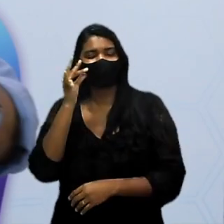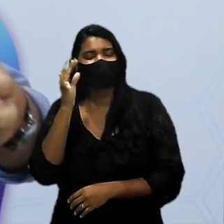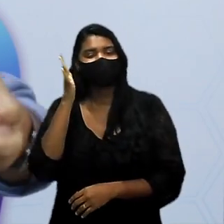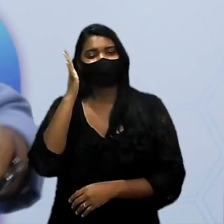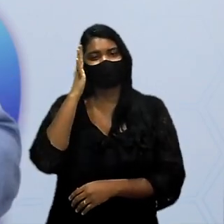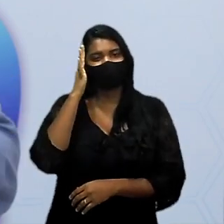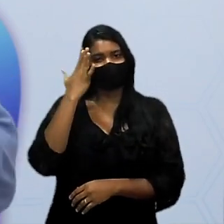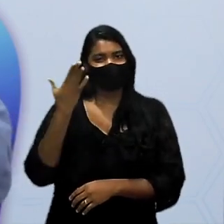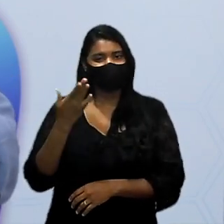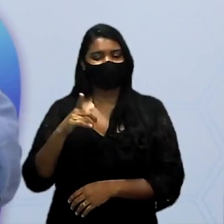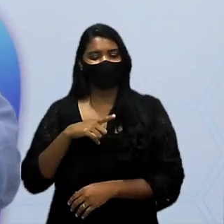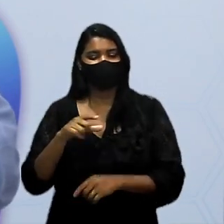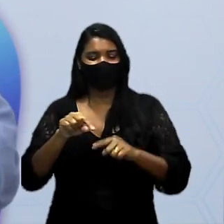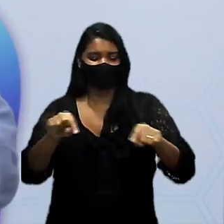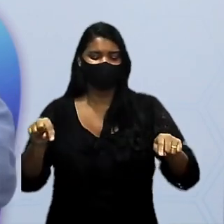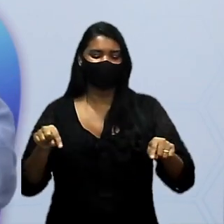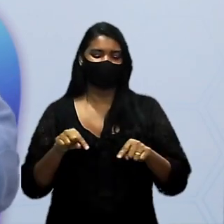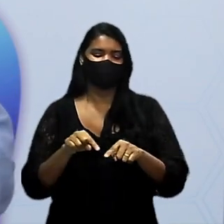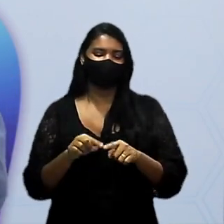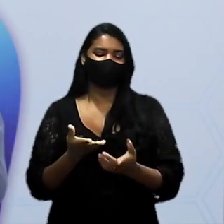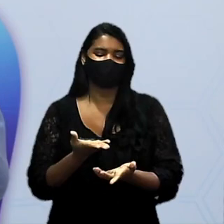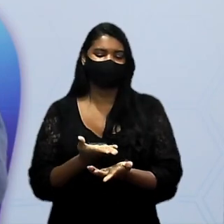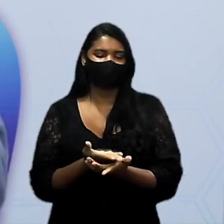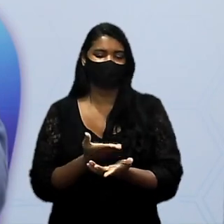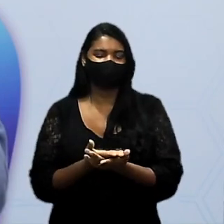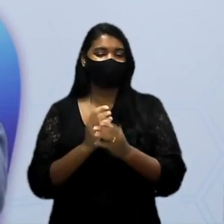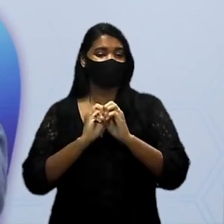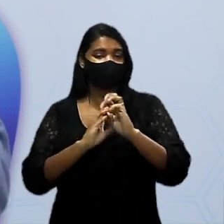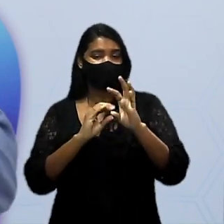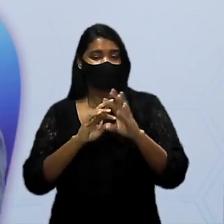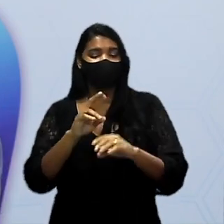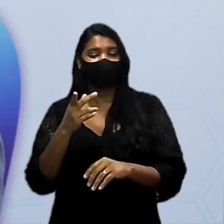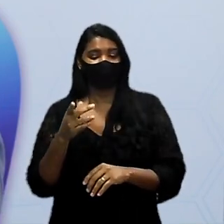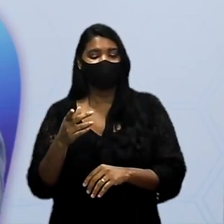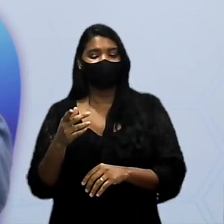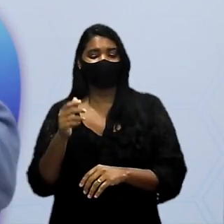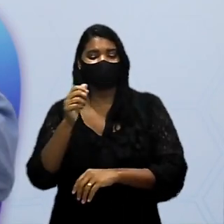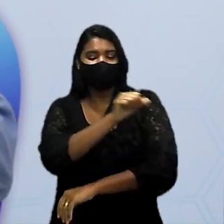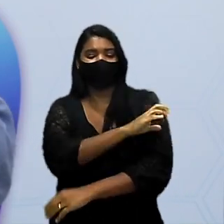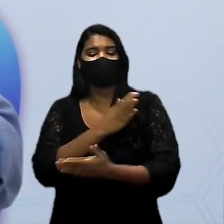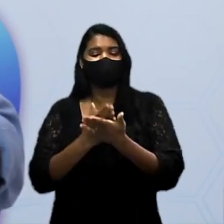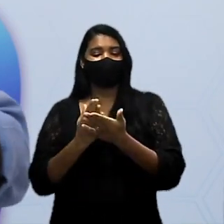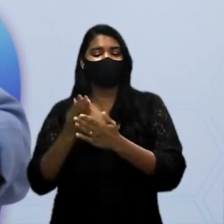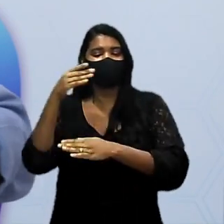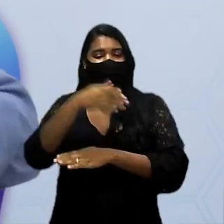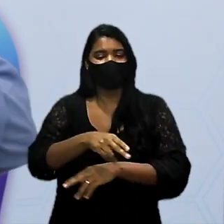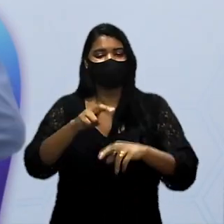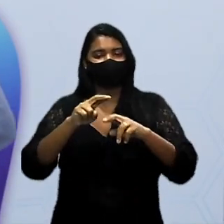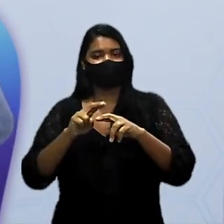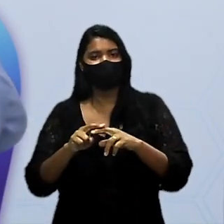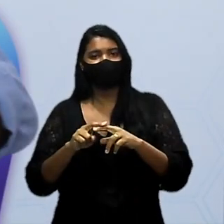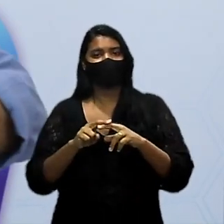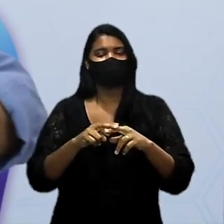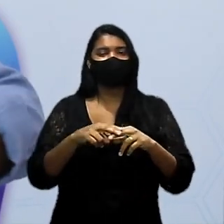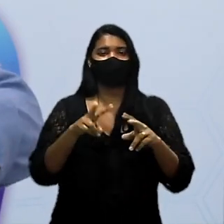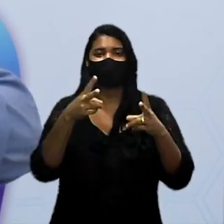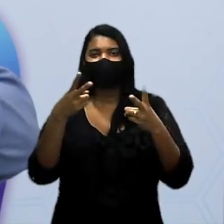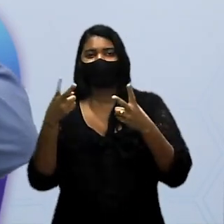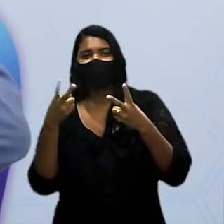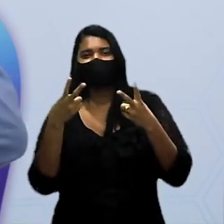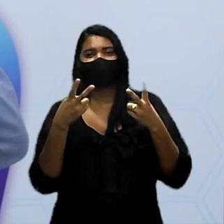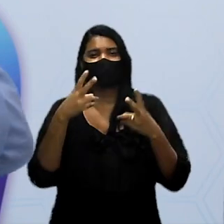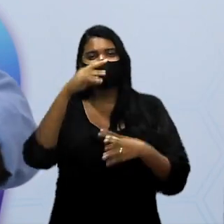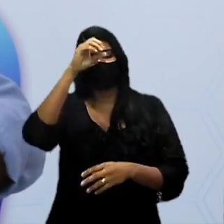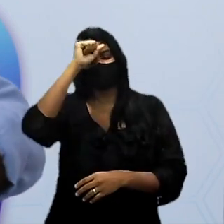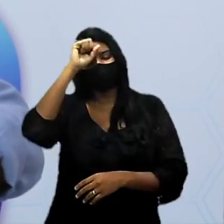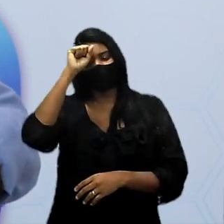o espaço da sala de aula para dar aula e aquele era o único ambiente. Acabou. A gente hoje tem diferentes espaços